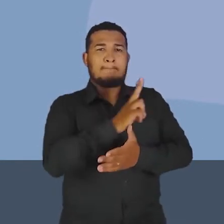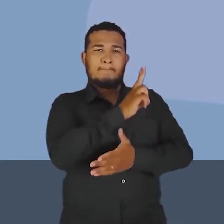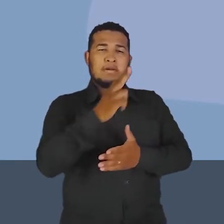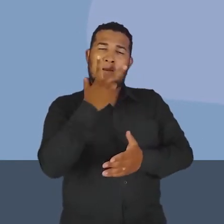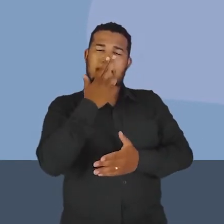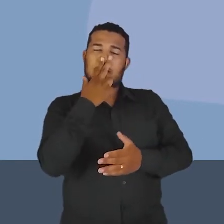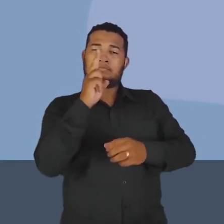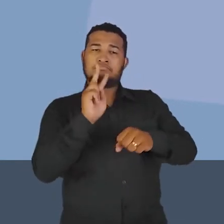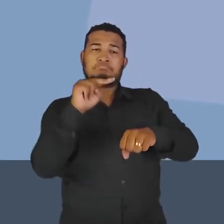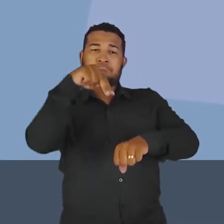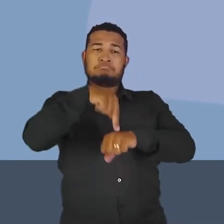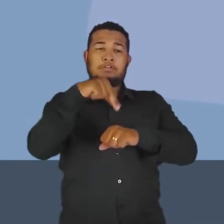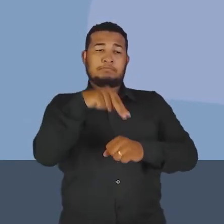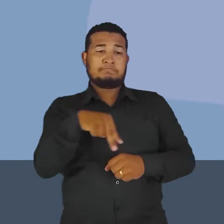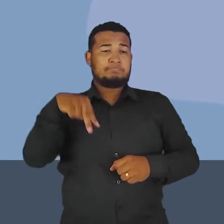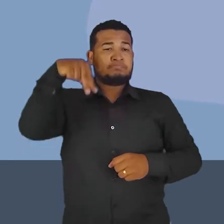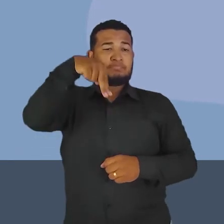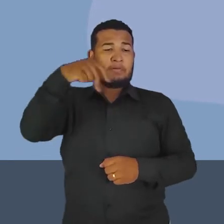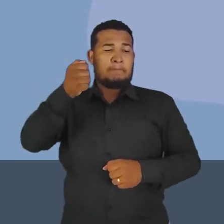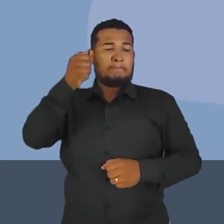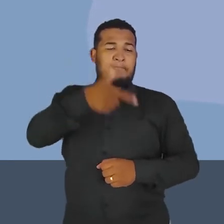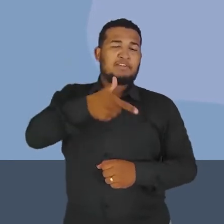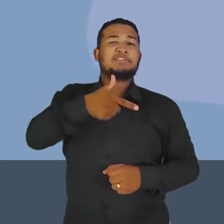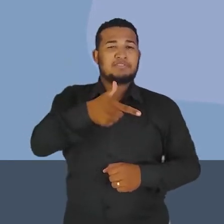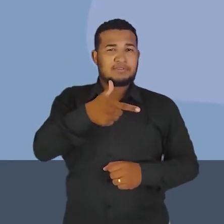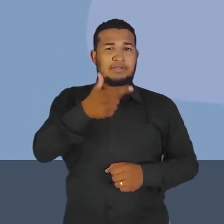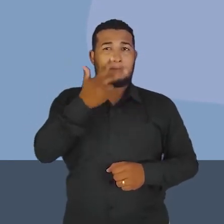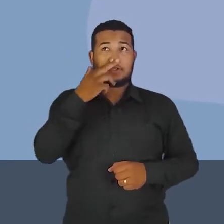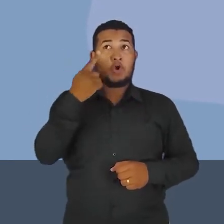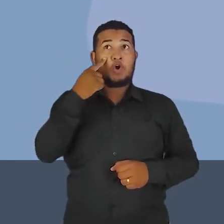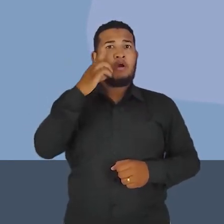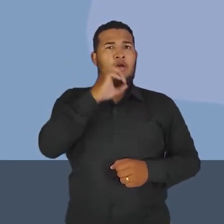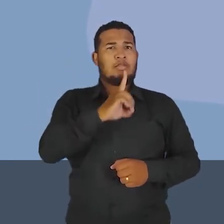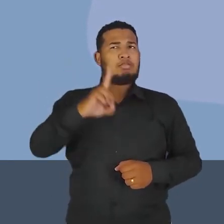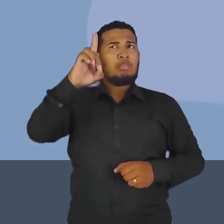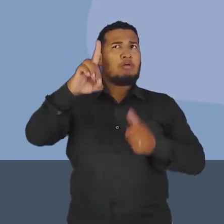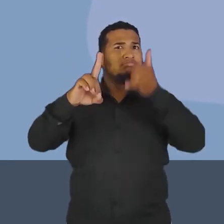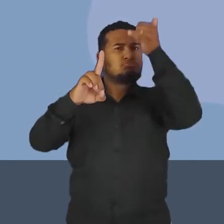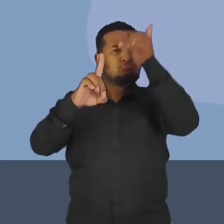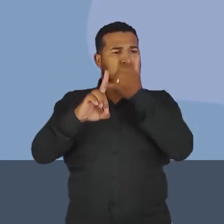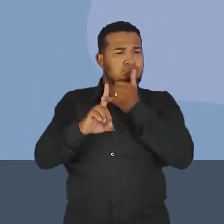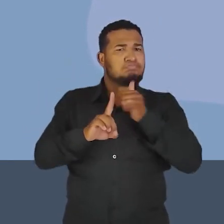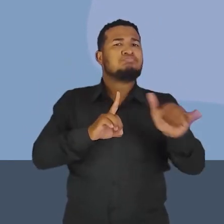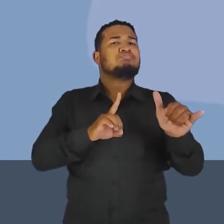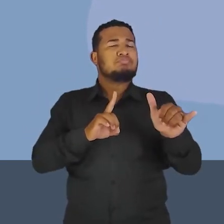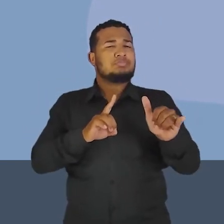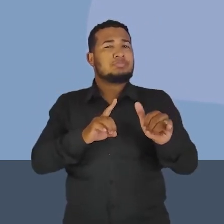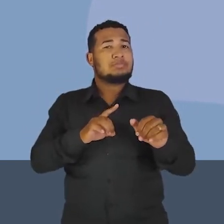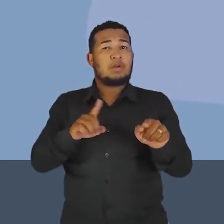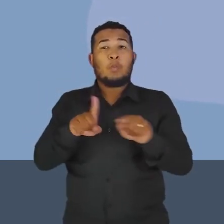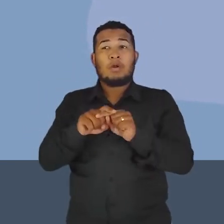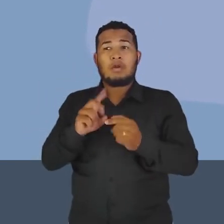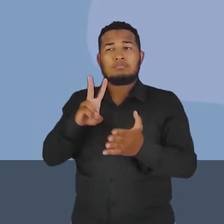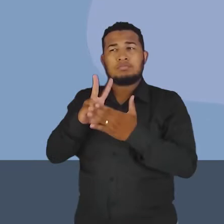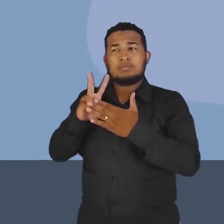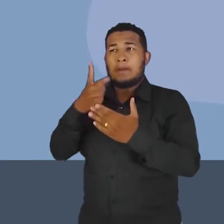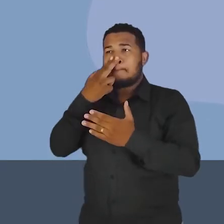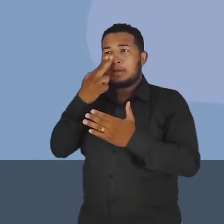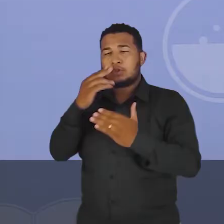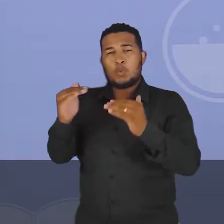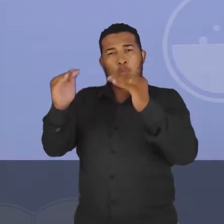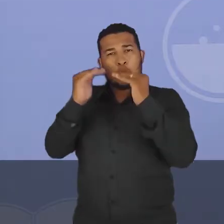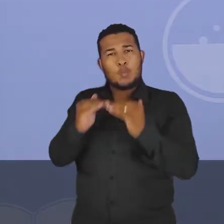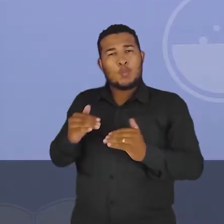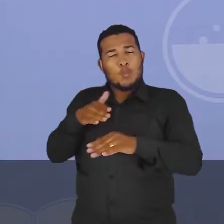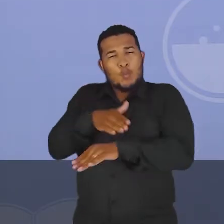de superioridade, né, que ele demonstra, Deus está falando com você, e o índio sempre na posição de inferioridade.